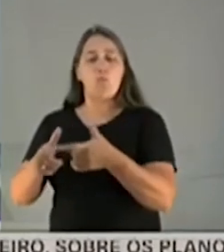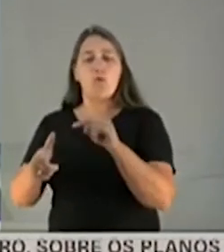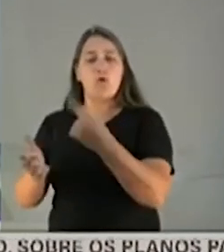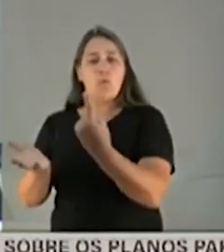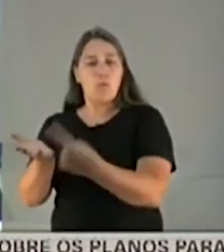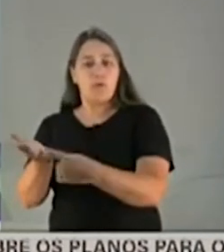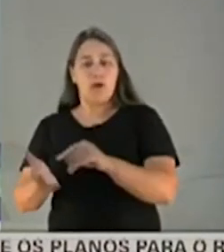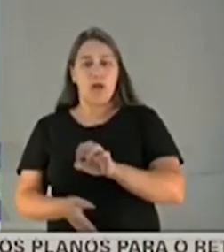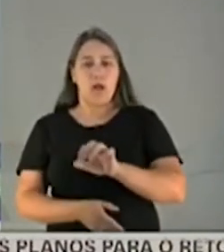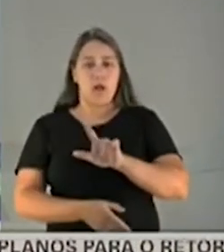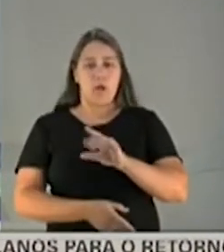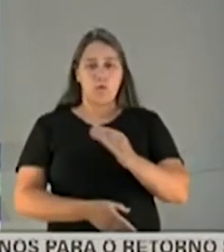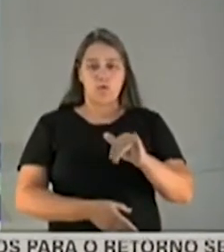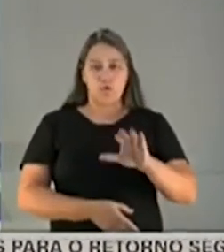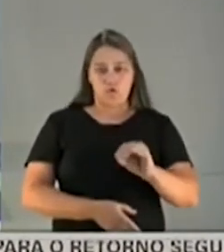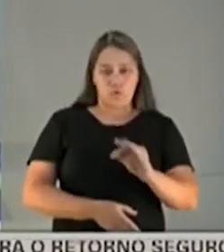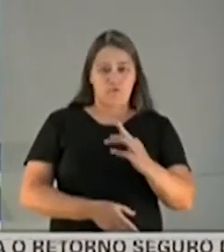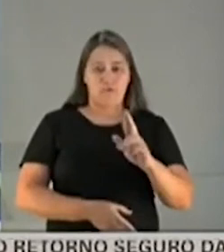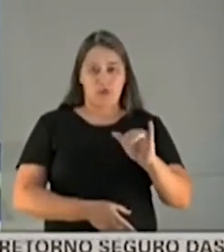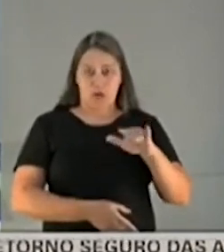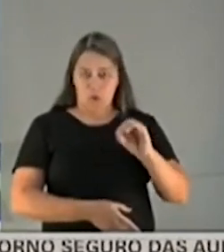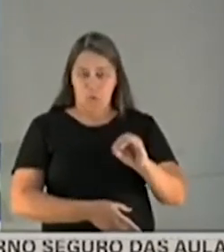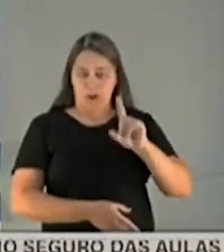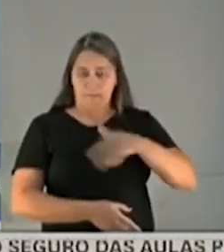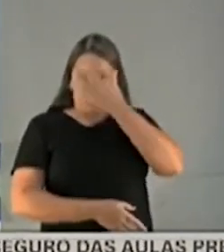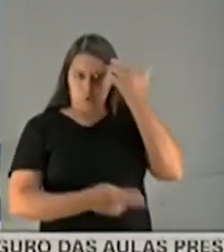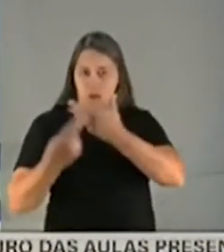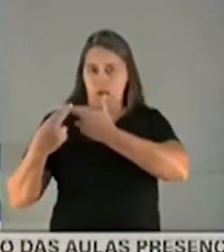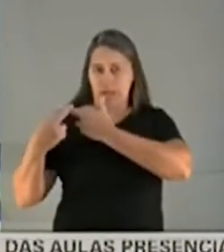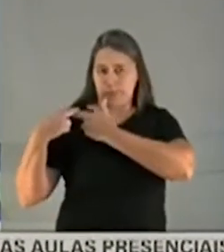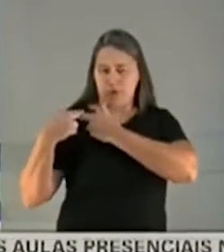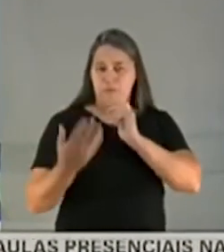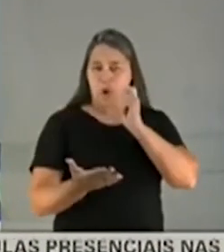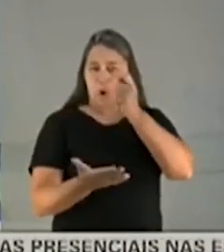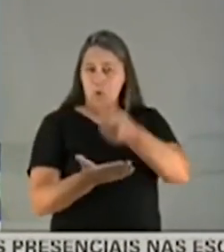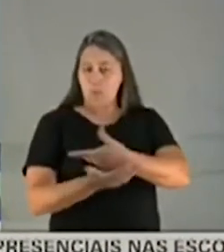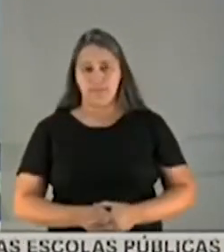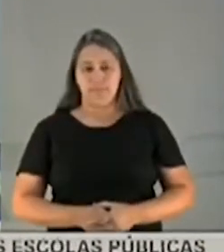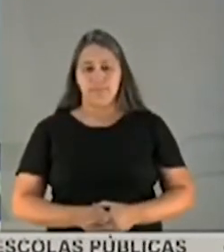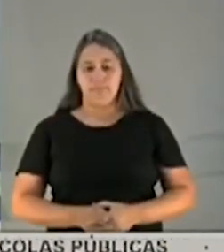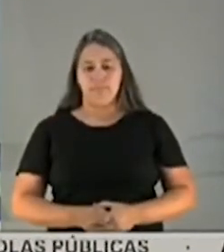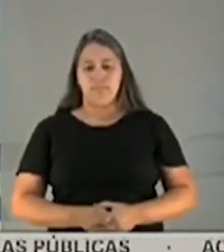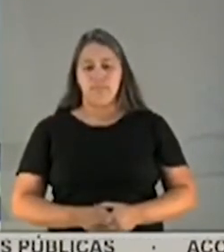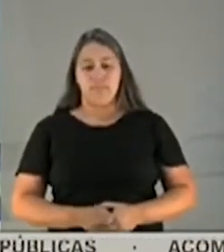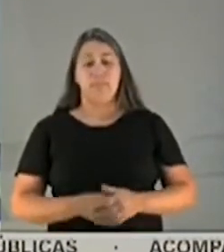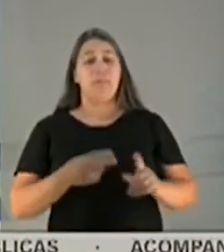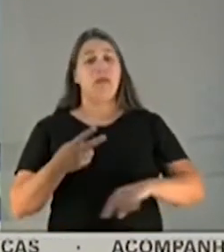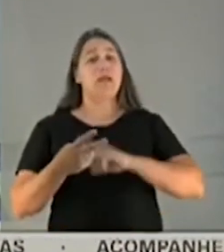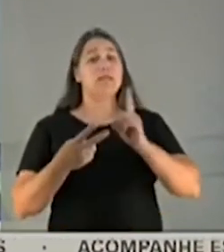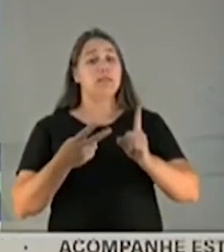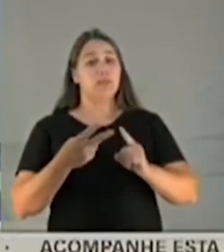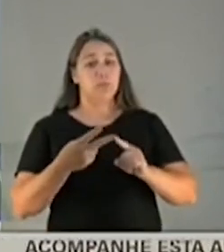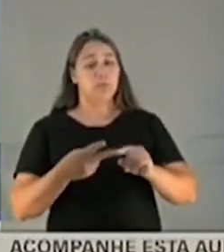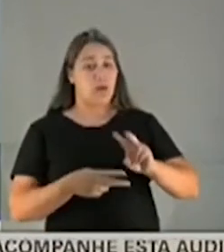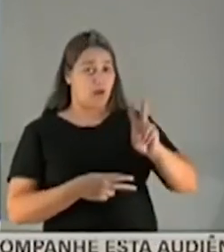o senhor Elcio Franco, que ali era o responsável para a aquisição das vacinas. E a segunda vez que eu